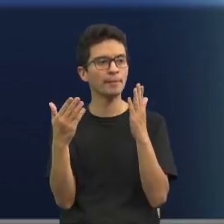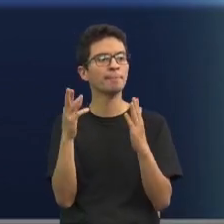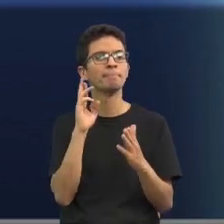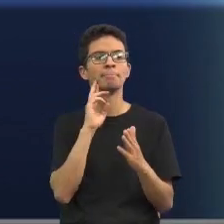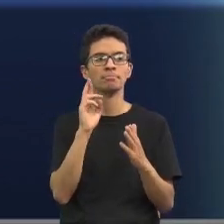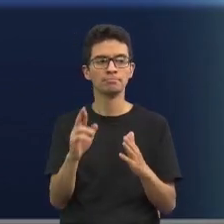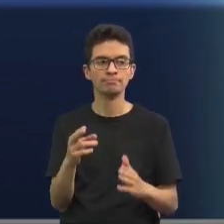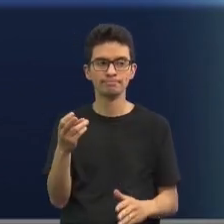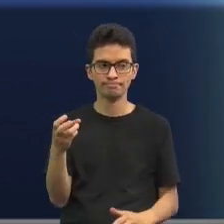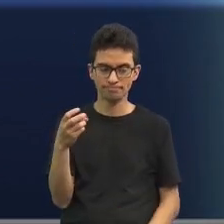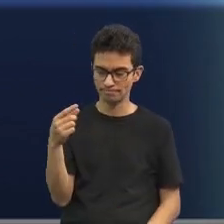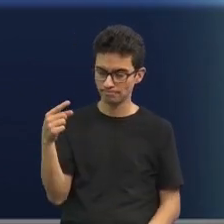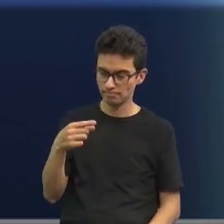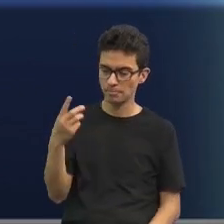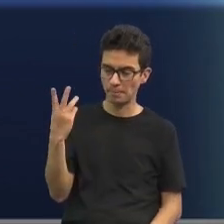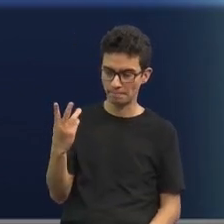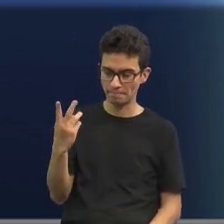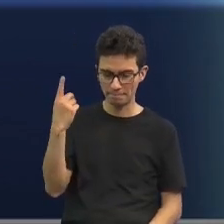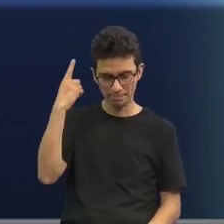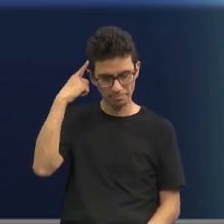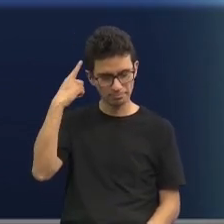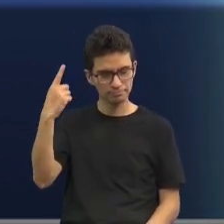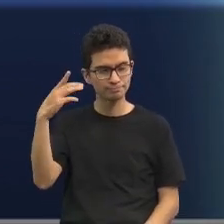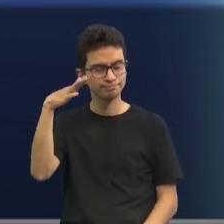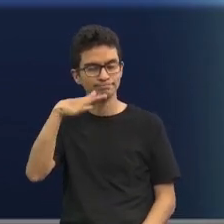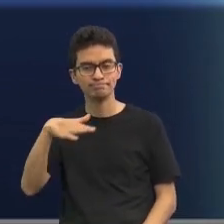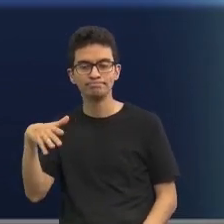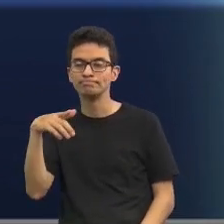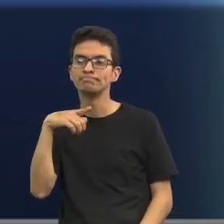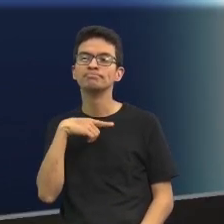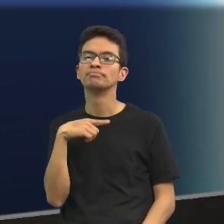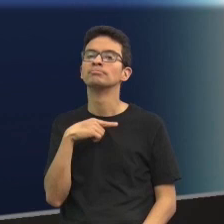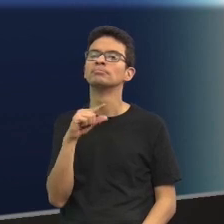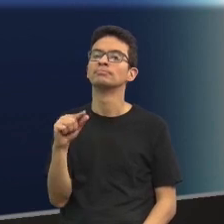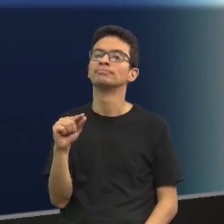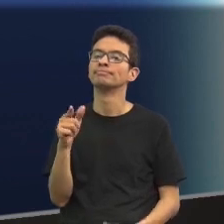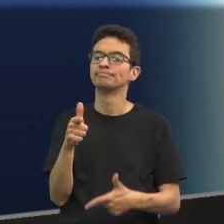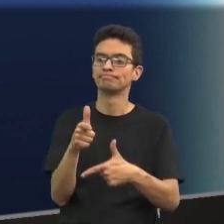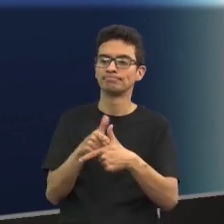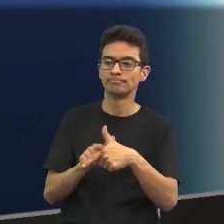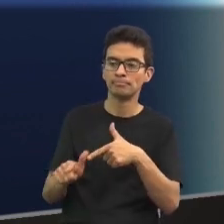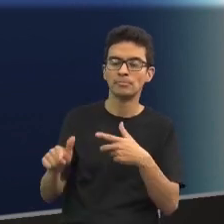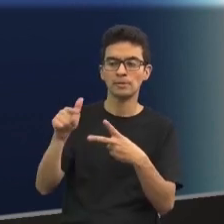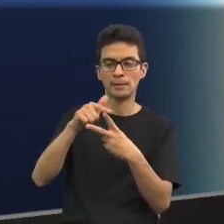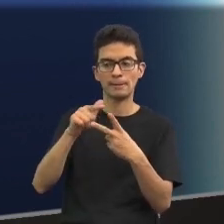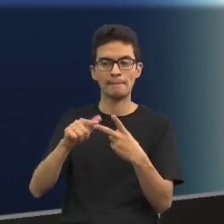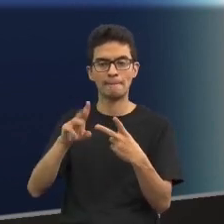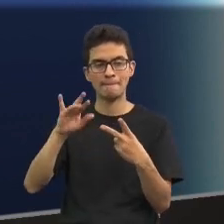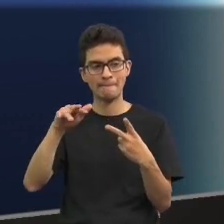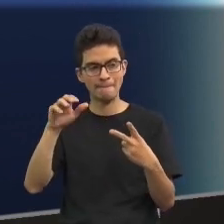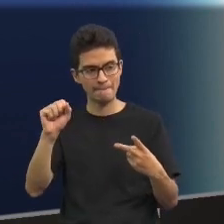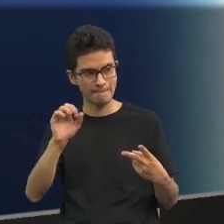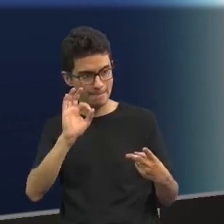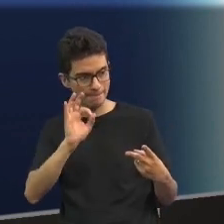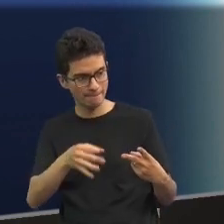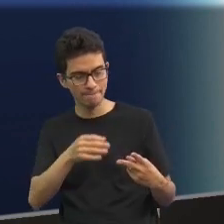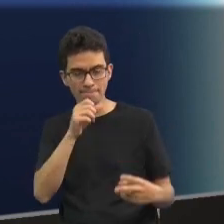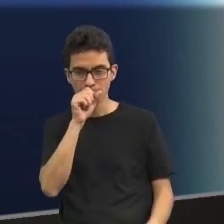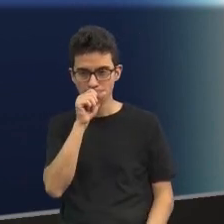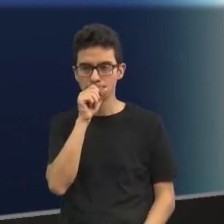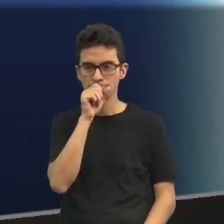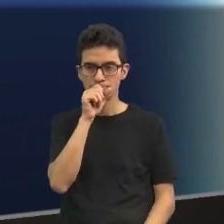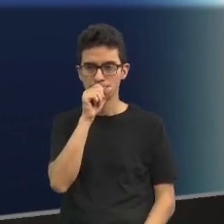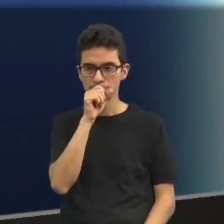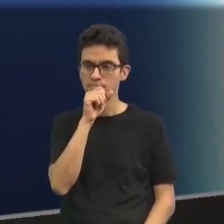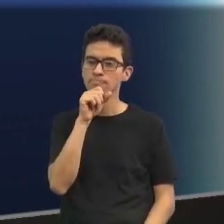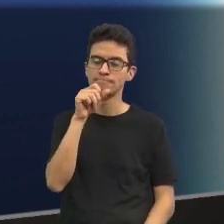x - 3 trata se então de uma divisão entre 2 polônia os peixes dividindo